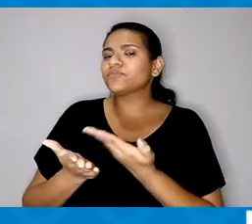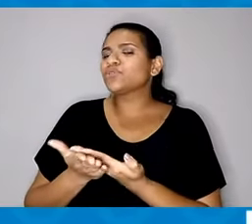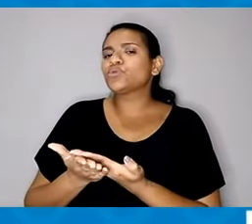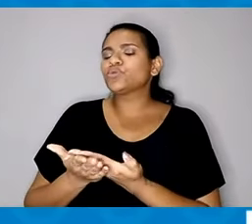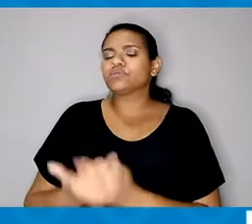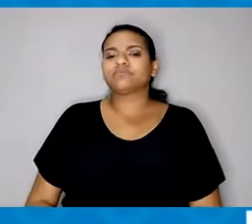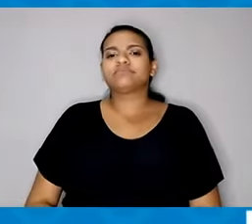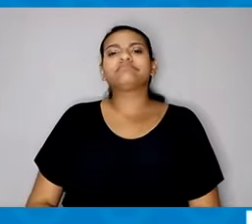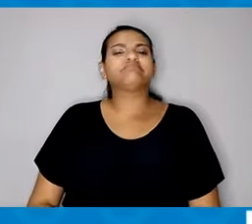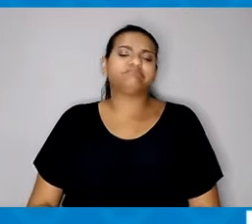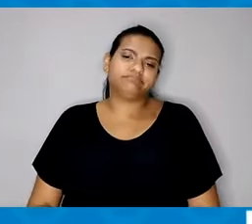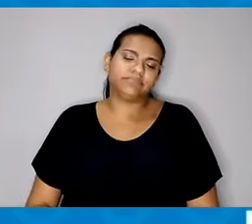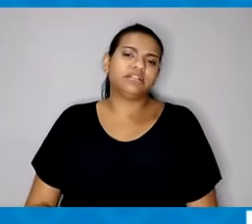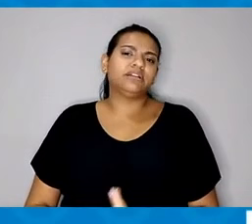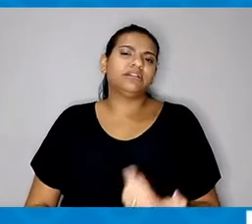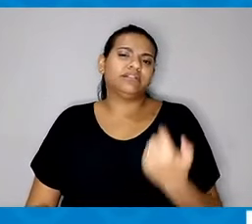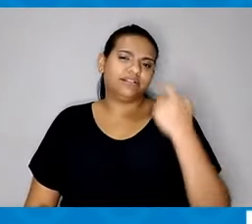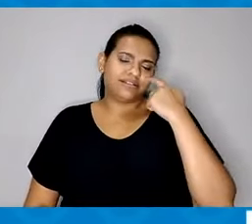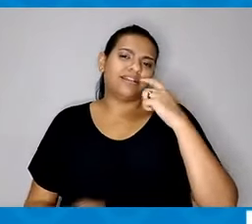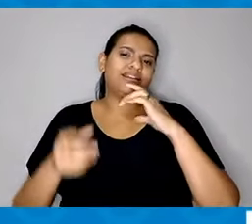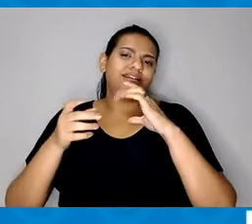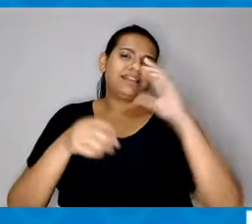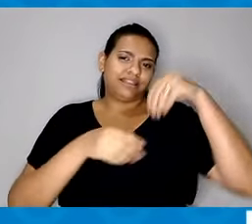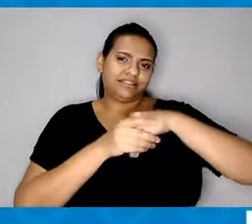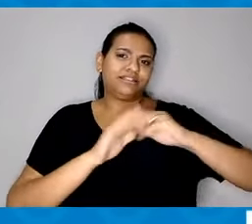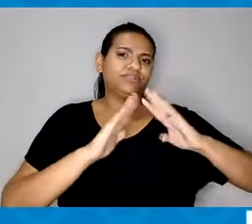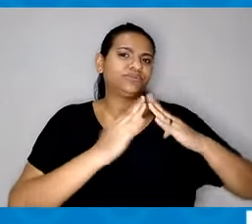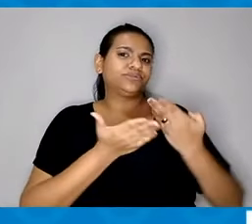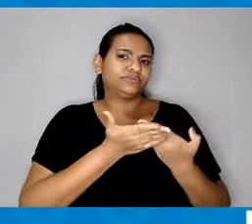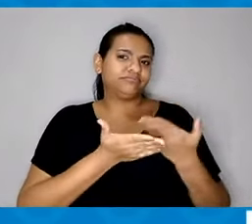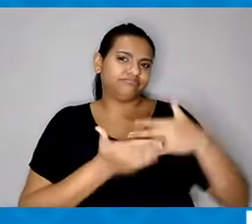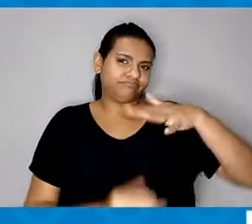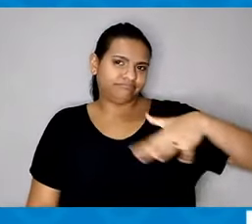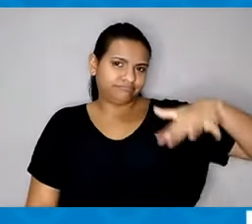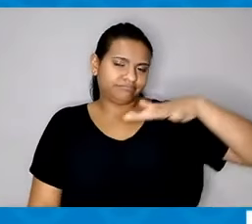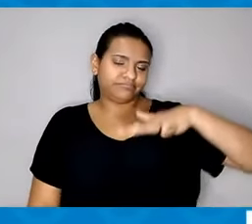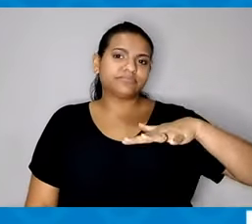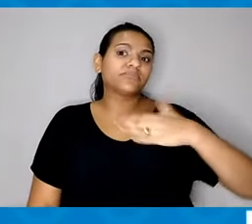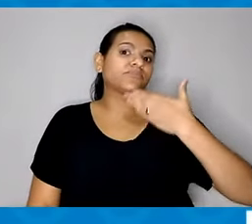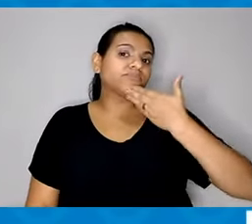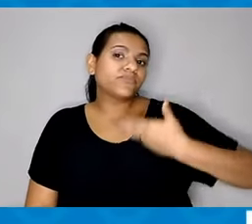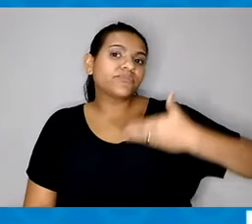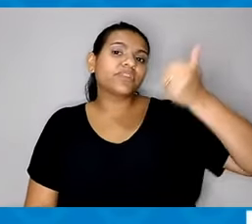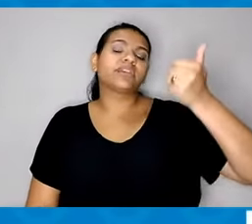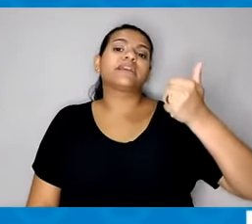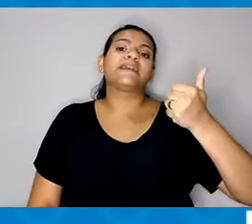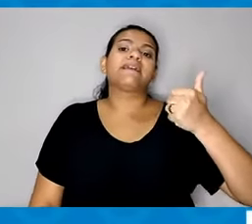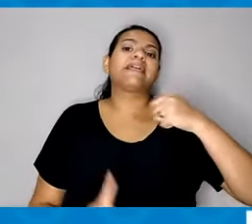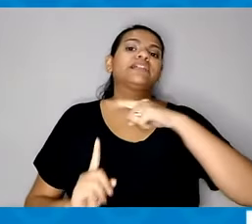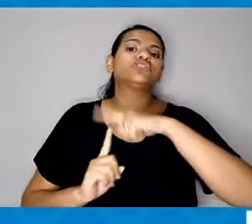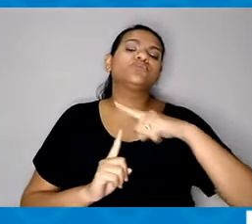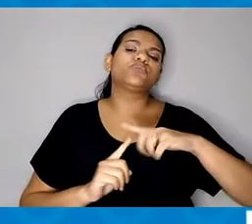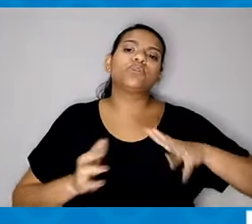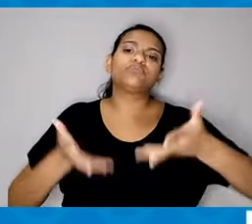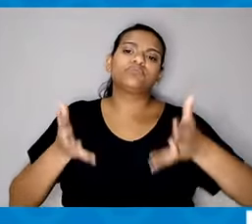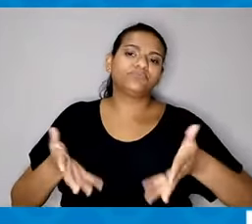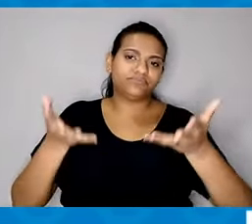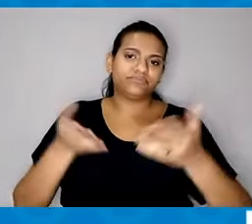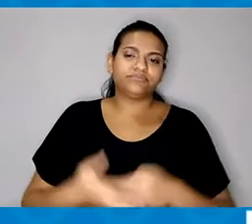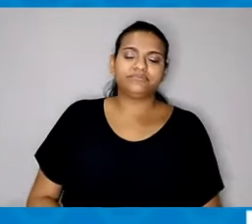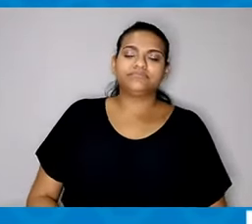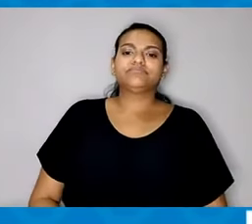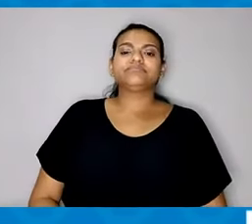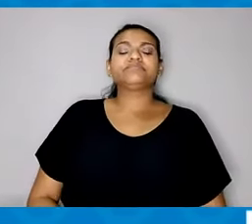esses aspectos, no contexto escolar, né, quais seriam as melhores condições para promover? Eu vou destacar uma,